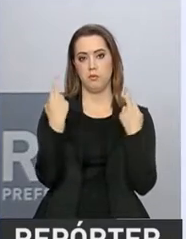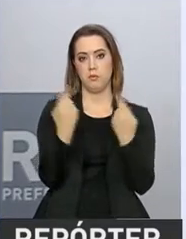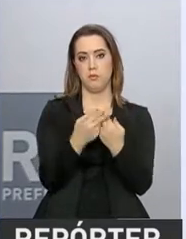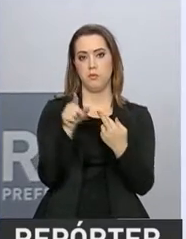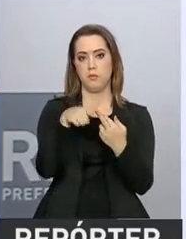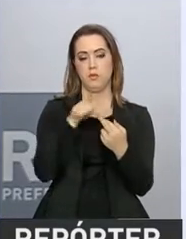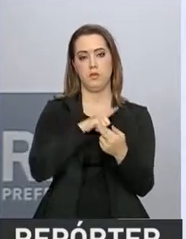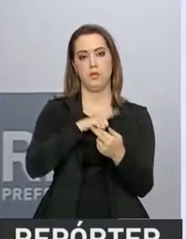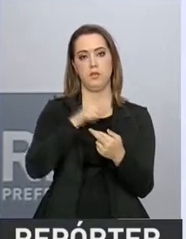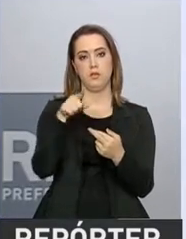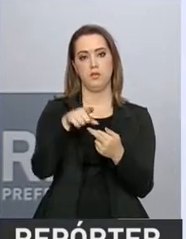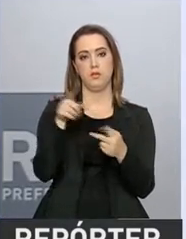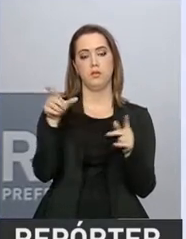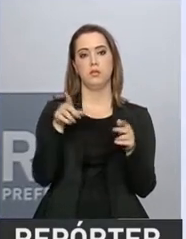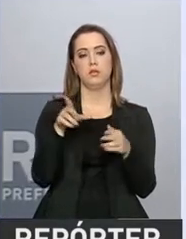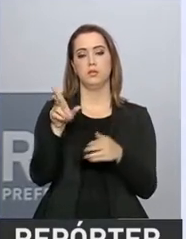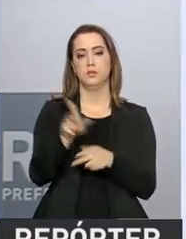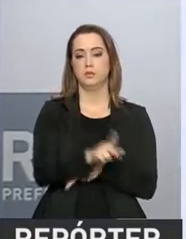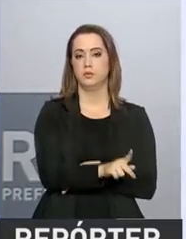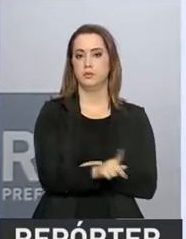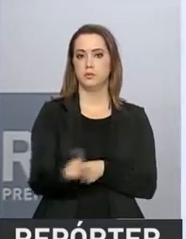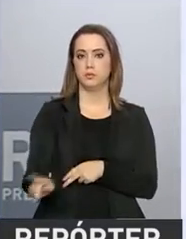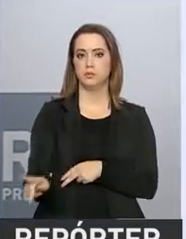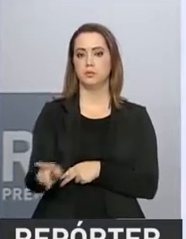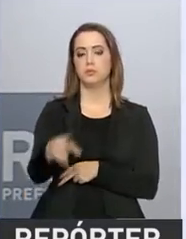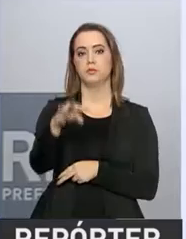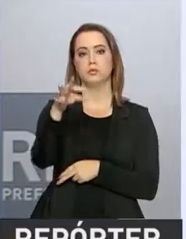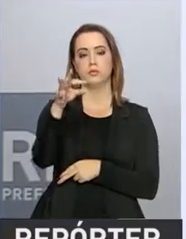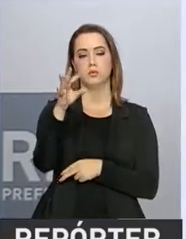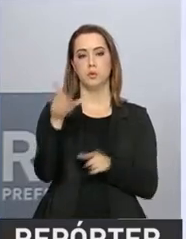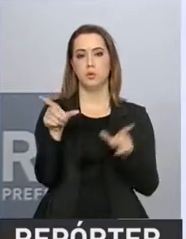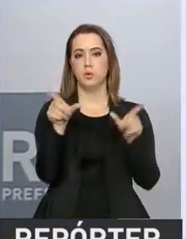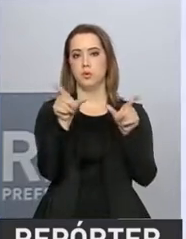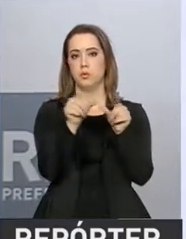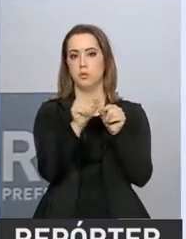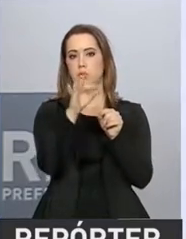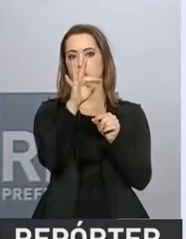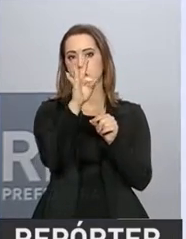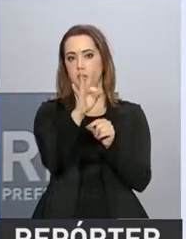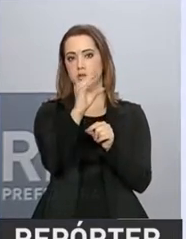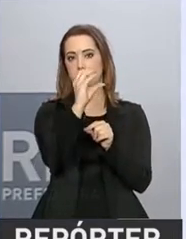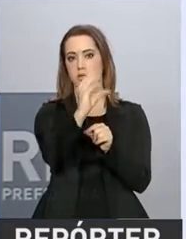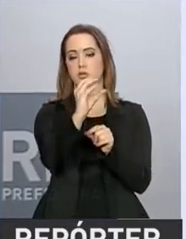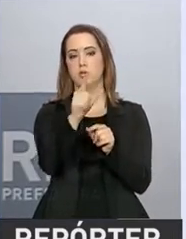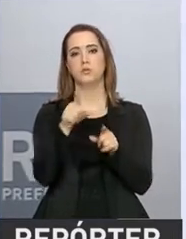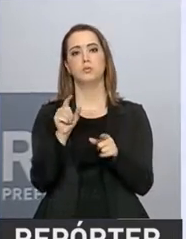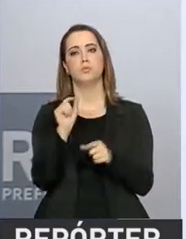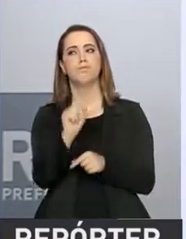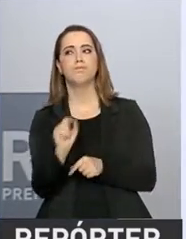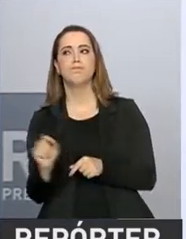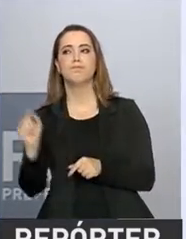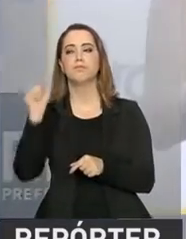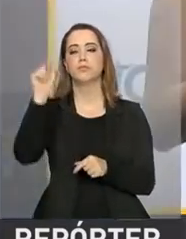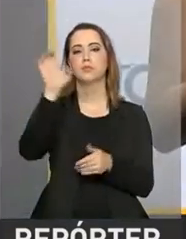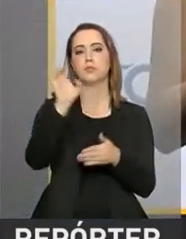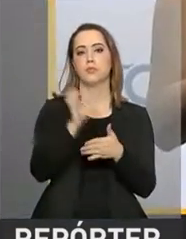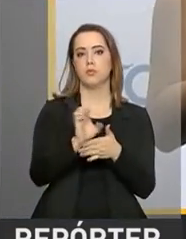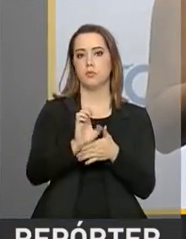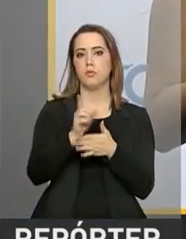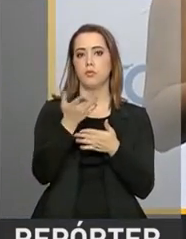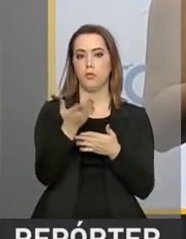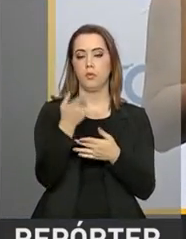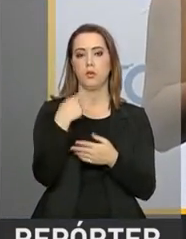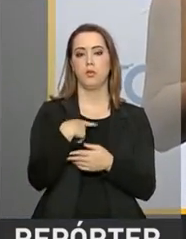dos tribunais de conta dos estados. Quem tem as informações da capital federal é o repórter Paulo La Sálvia. Boa tarde,